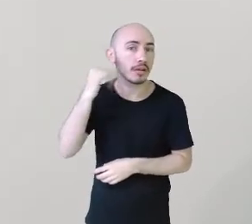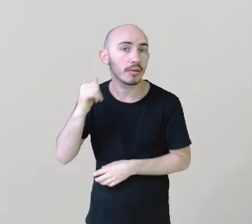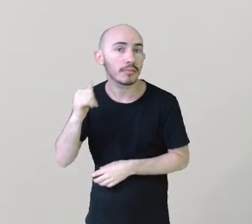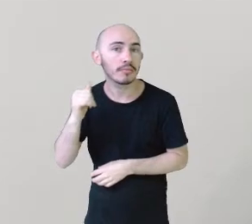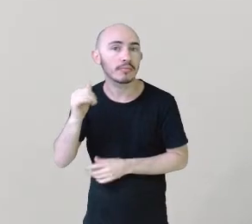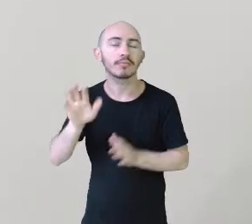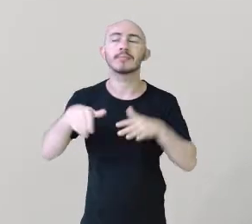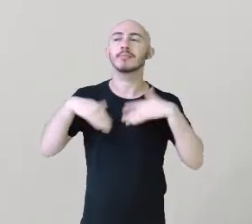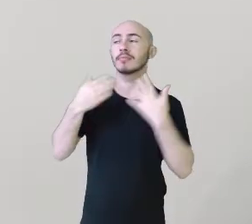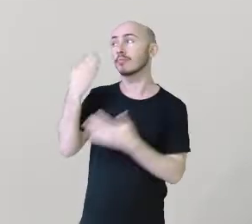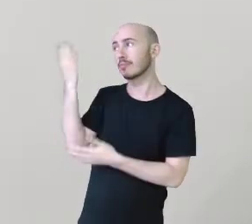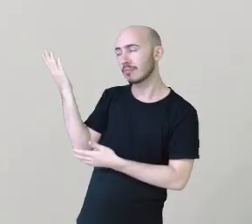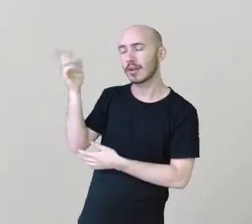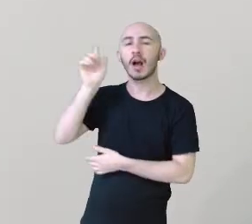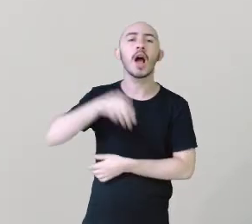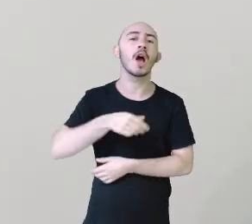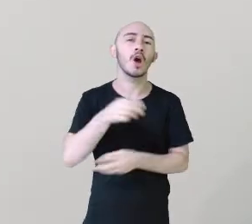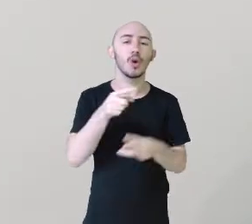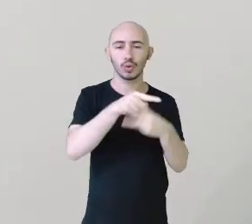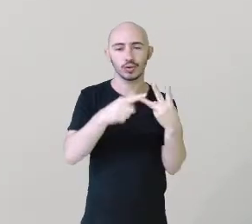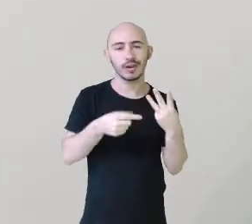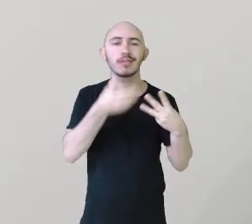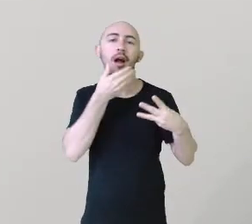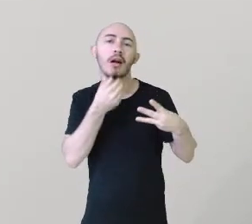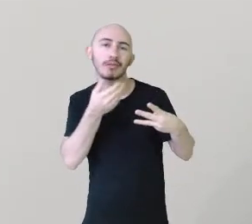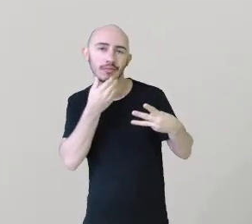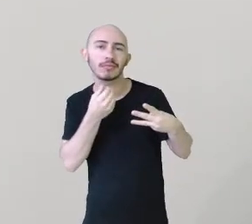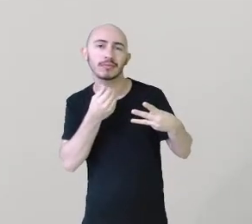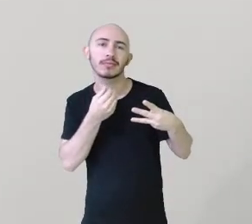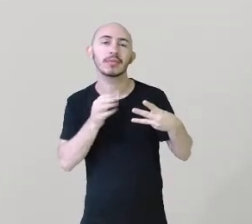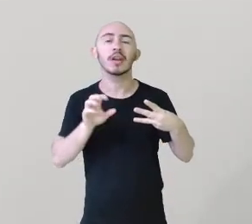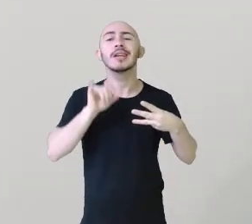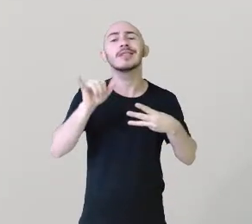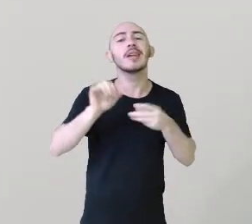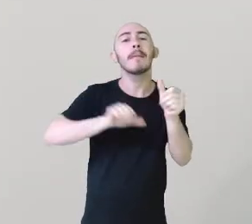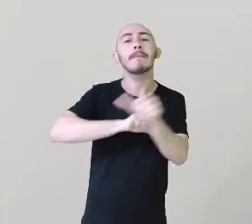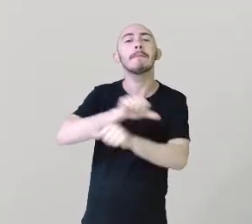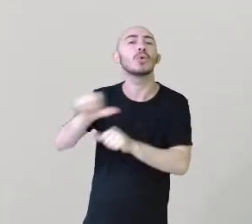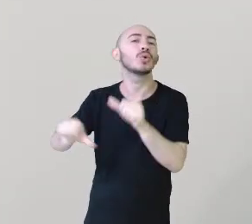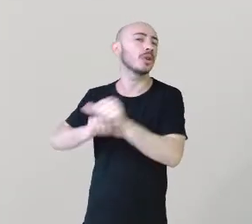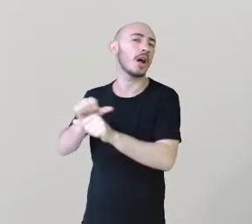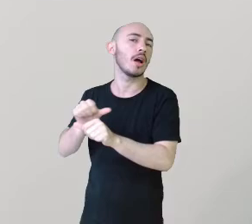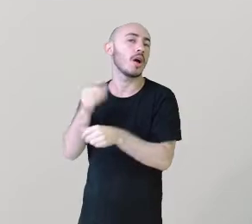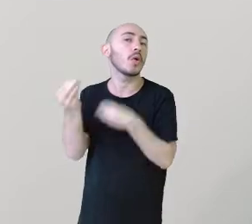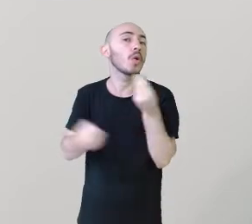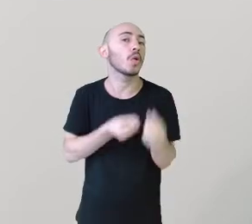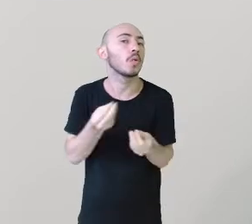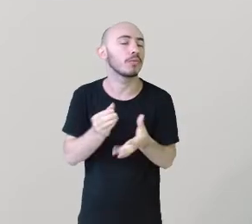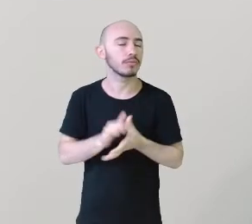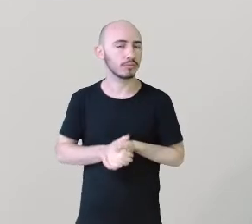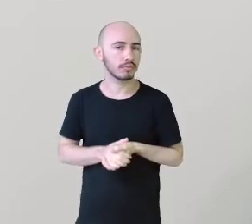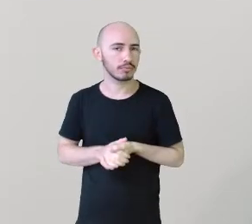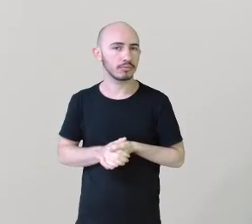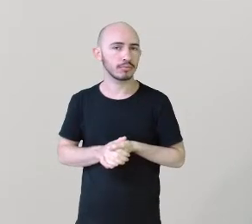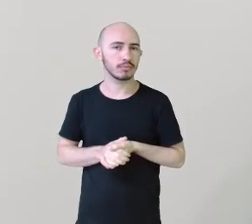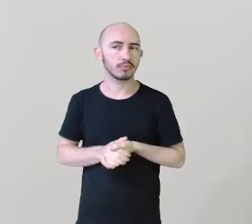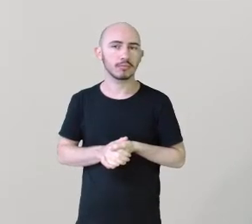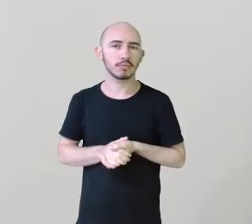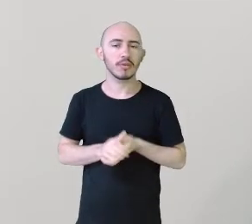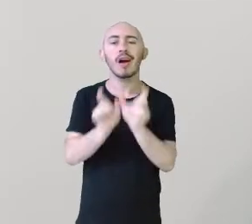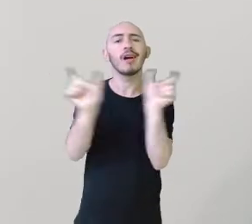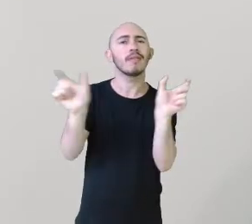aí estão no masculino. E se eu quisesse alterar e colocar para o feminino, como é que ficaria esta